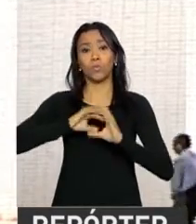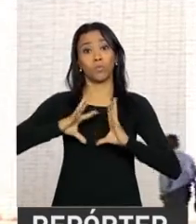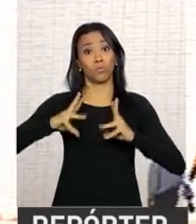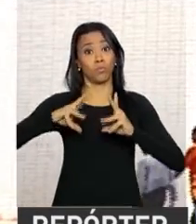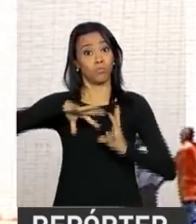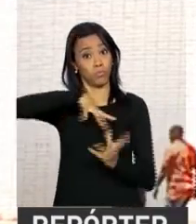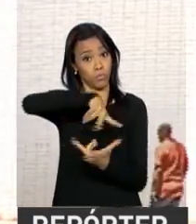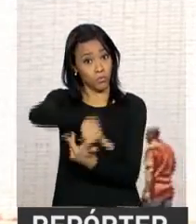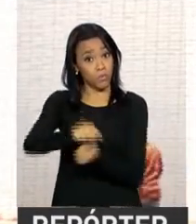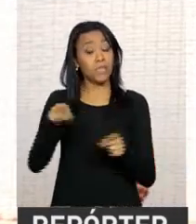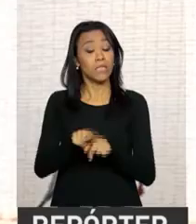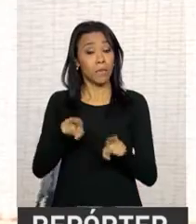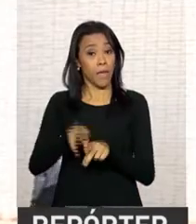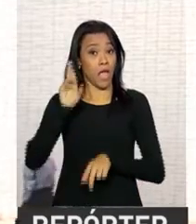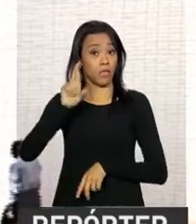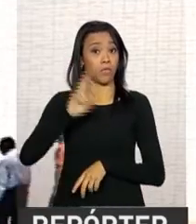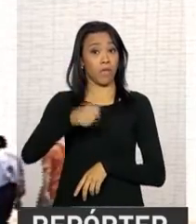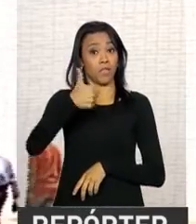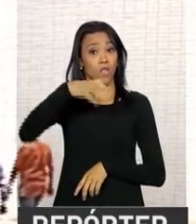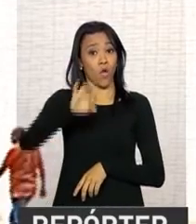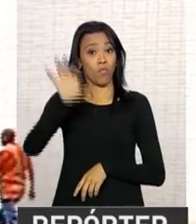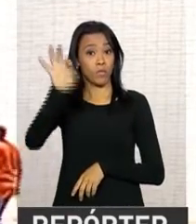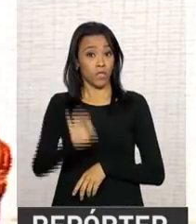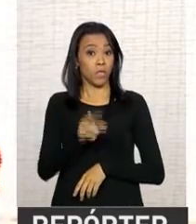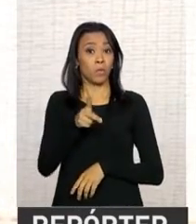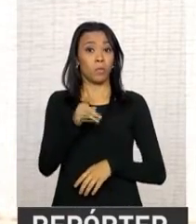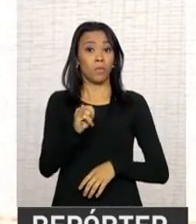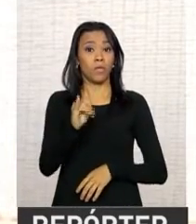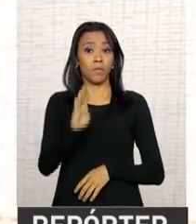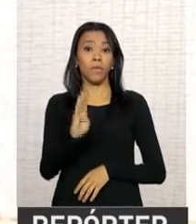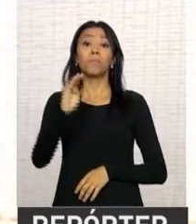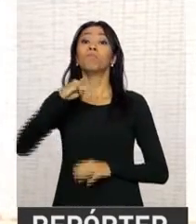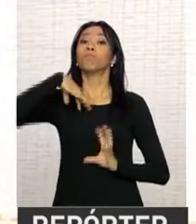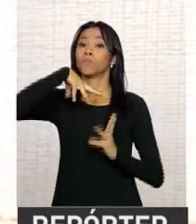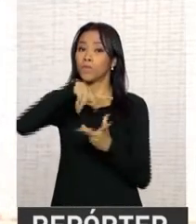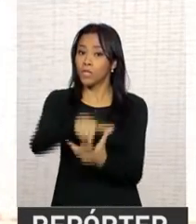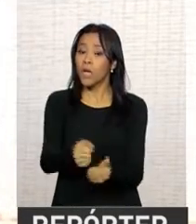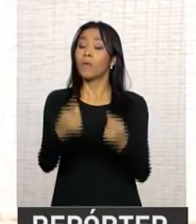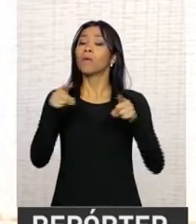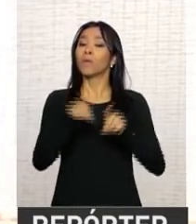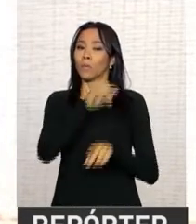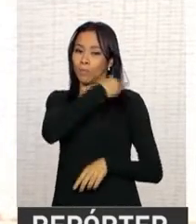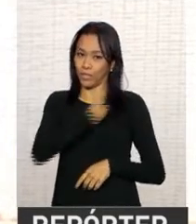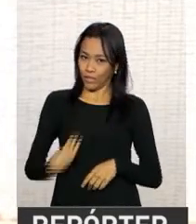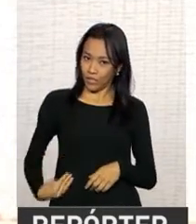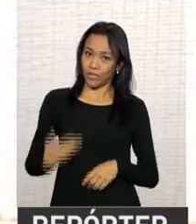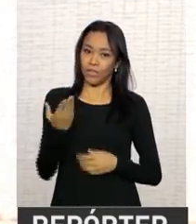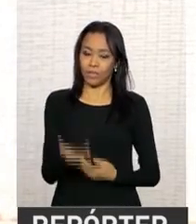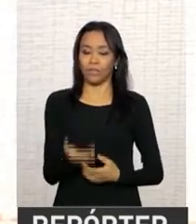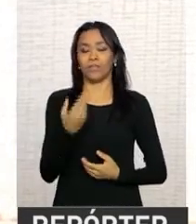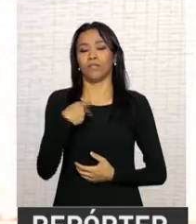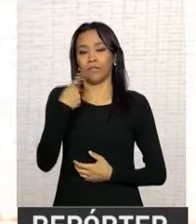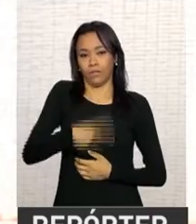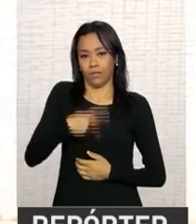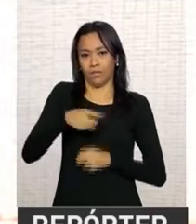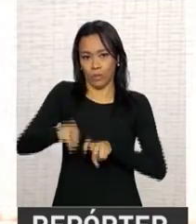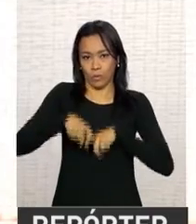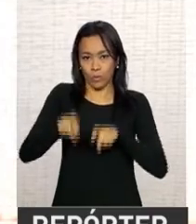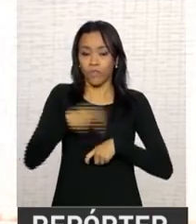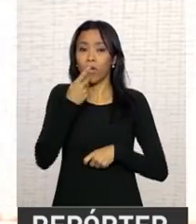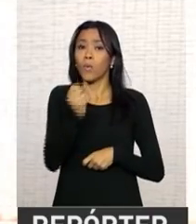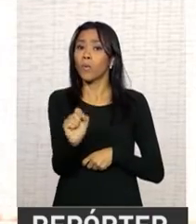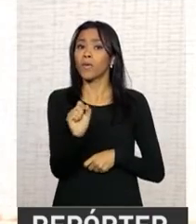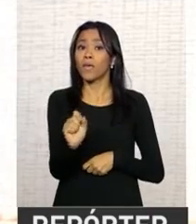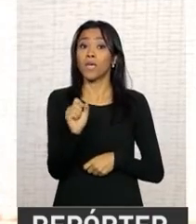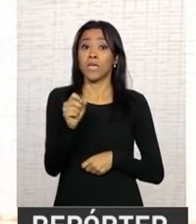por 19% do pib mundial o ministro da agricultura blario maggi colocou como meta que o brasil que as exportações